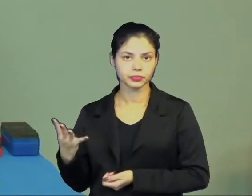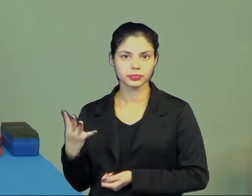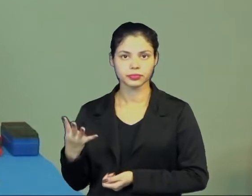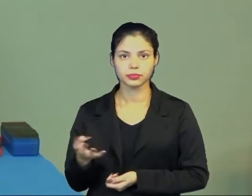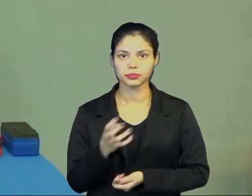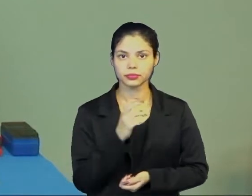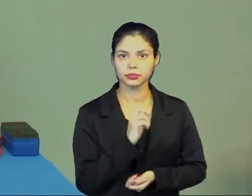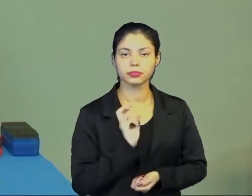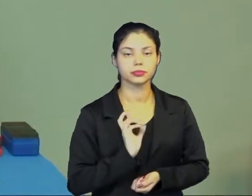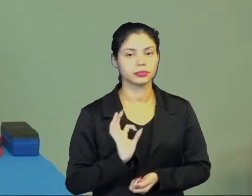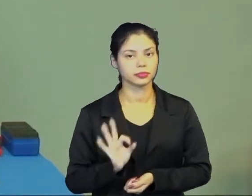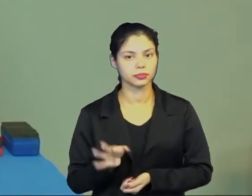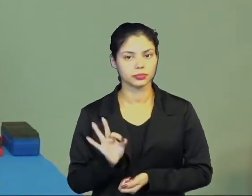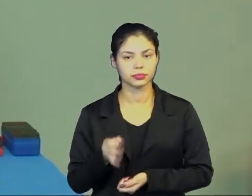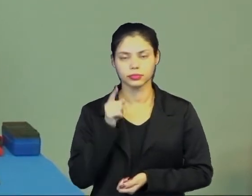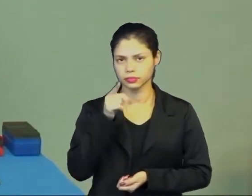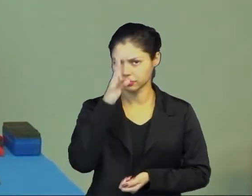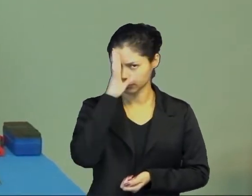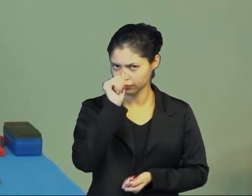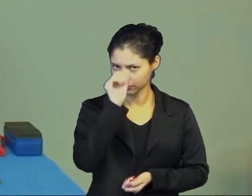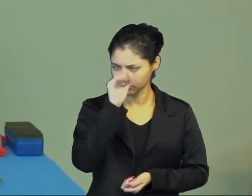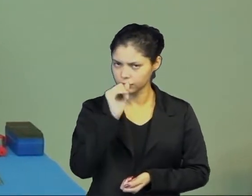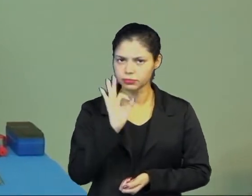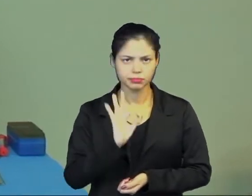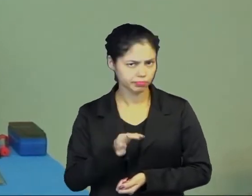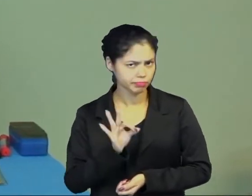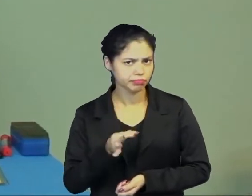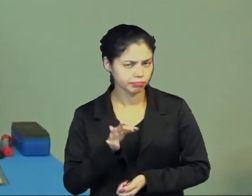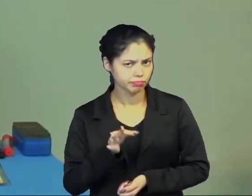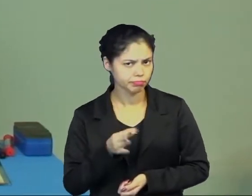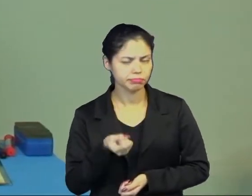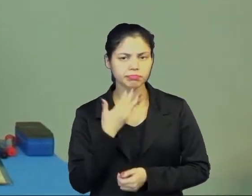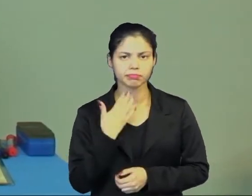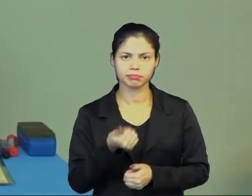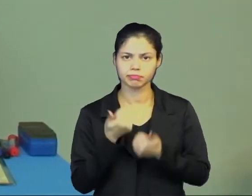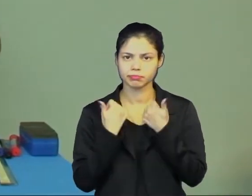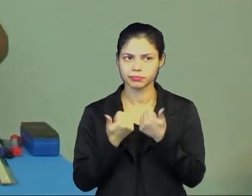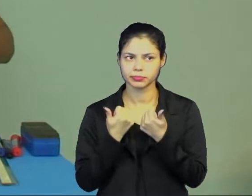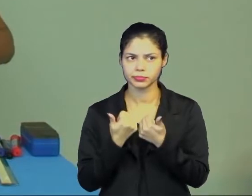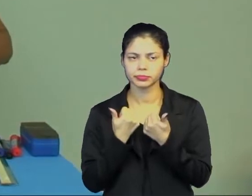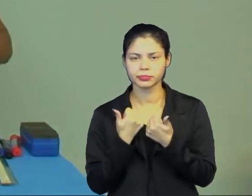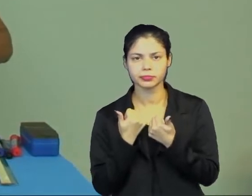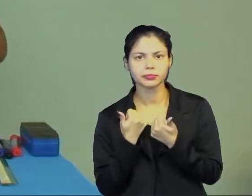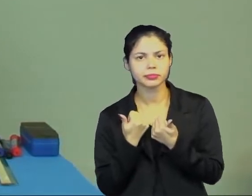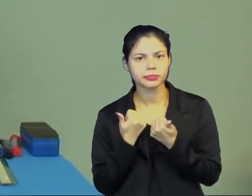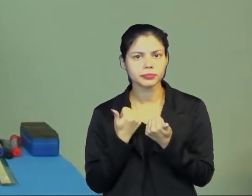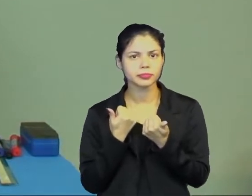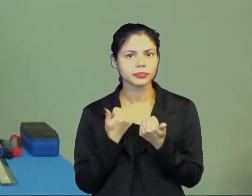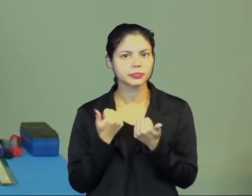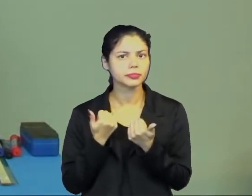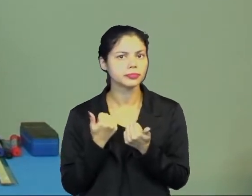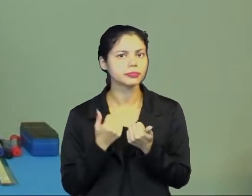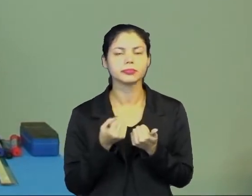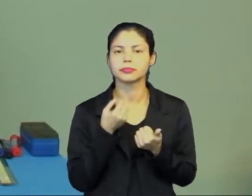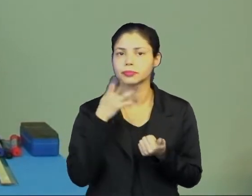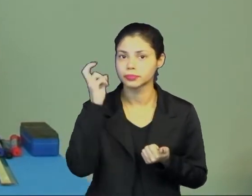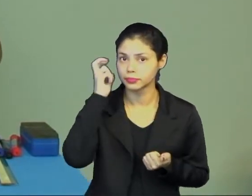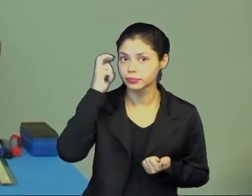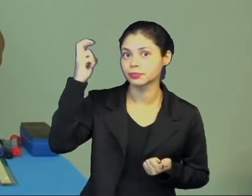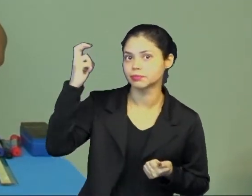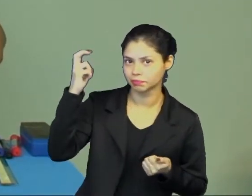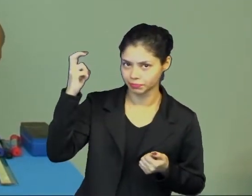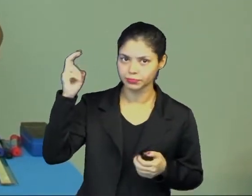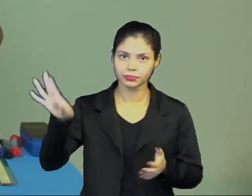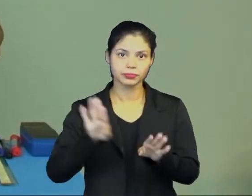4, certo? Vocês aprenderam direitinho? Muito bem, eu sei que vocês são bem